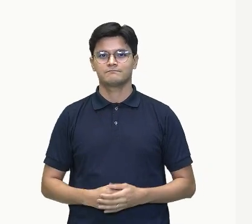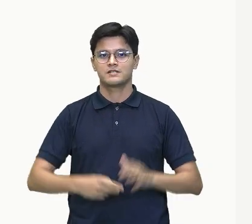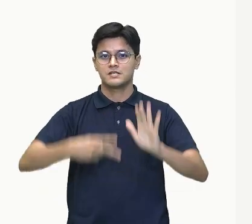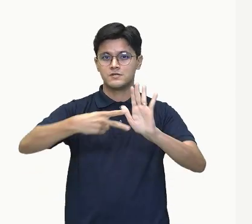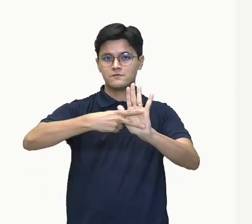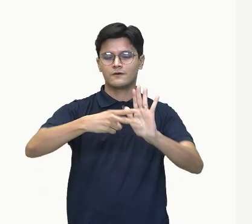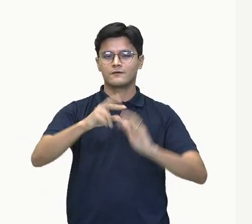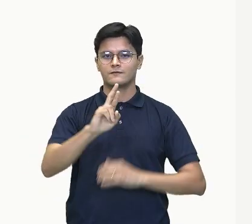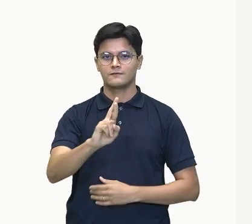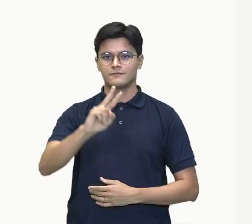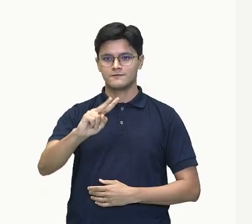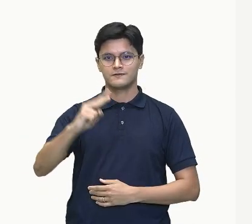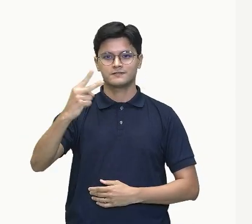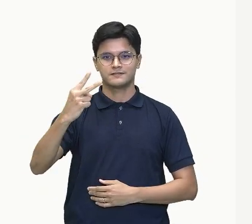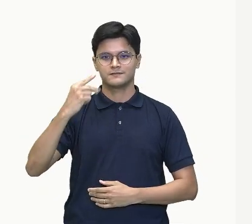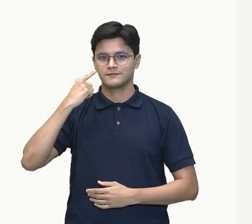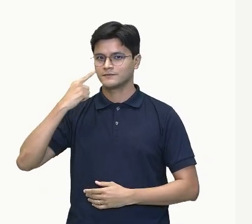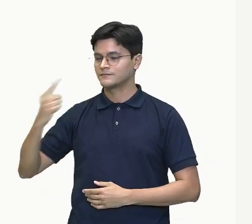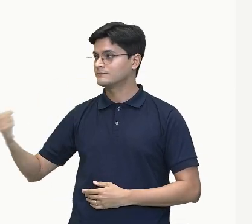ao quadrado, tá?